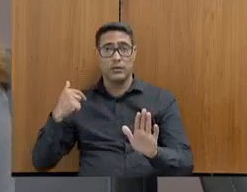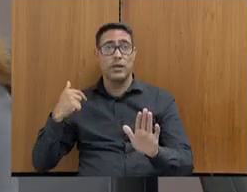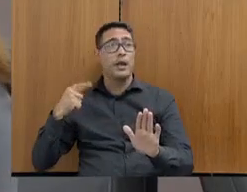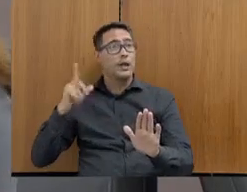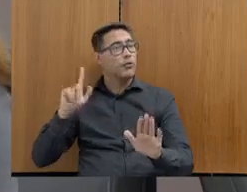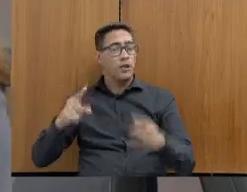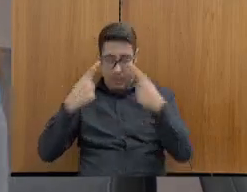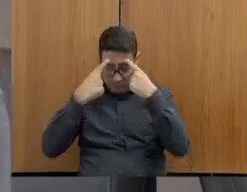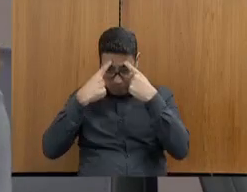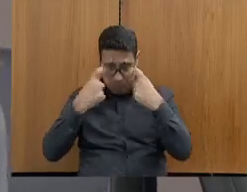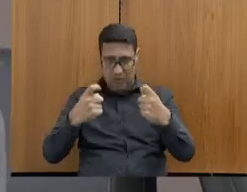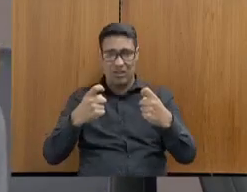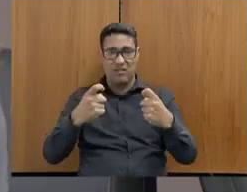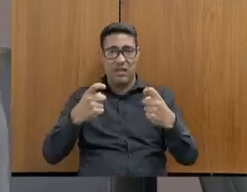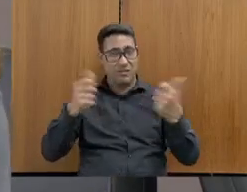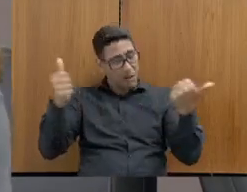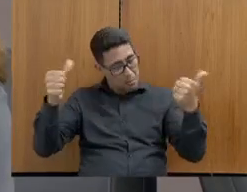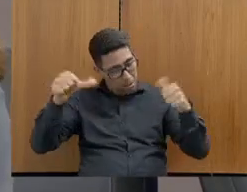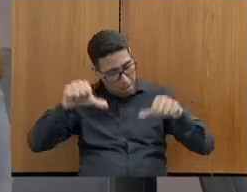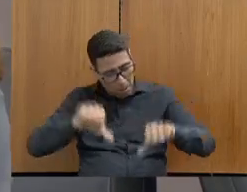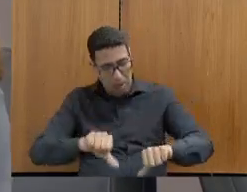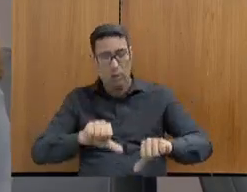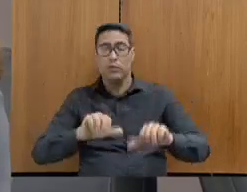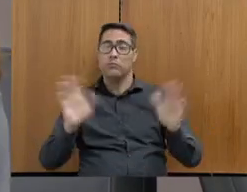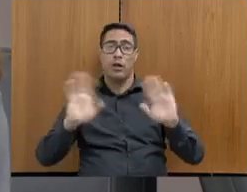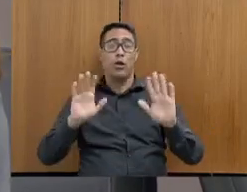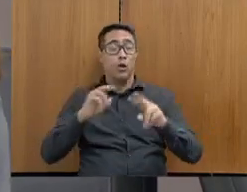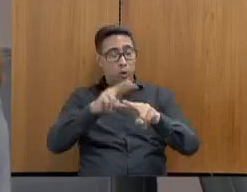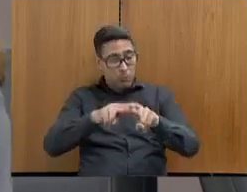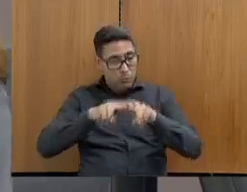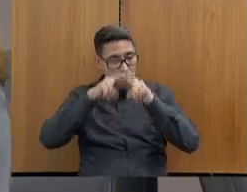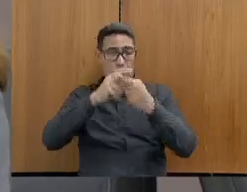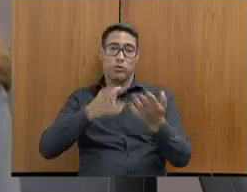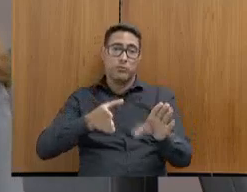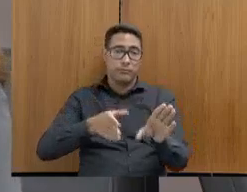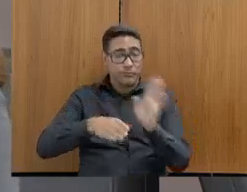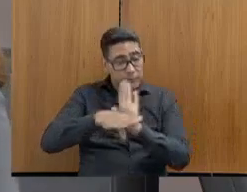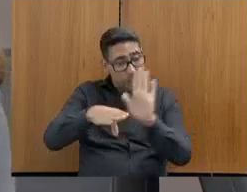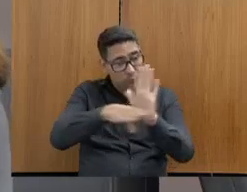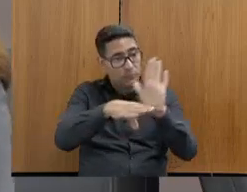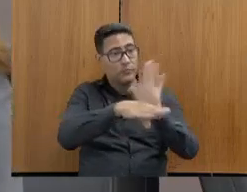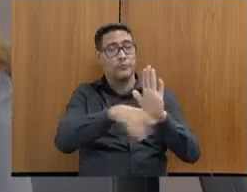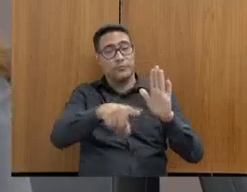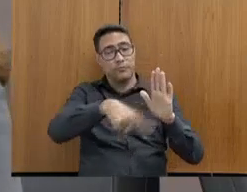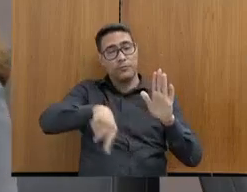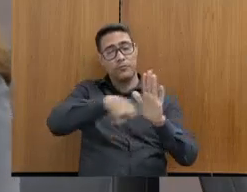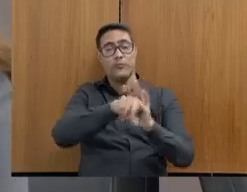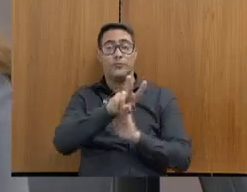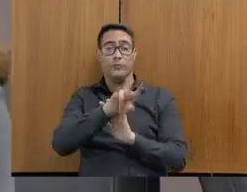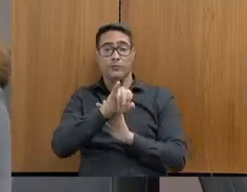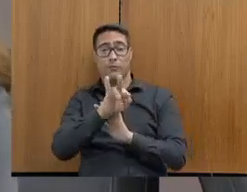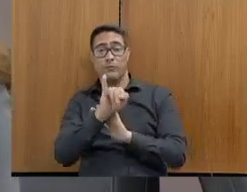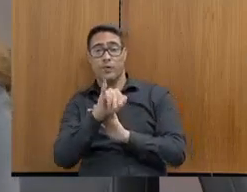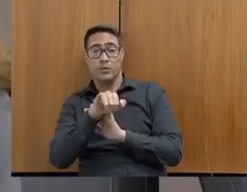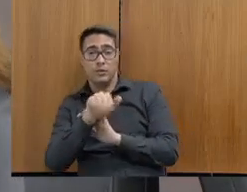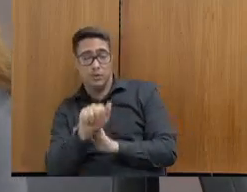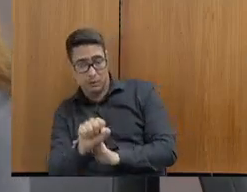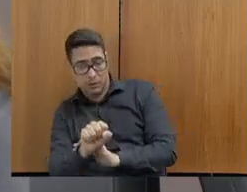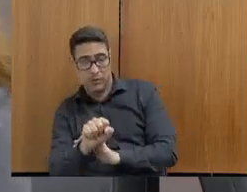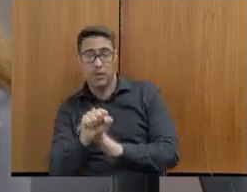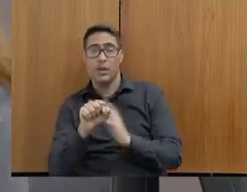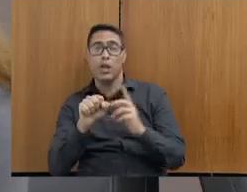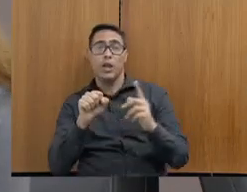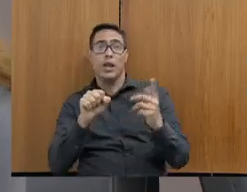violência ficar extremada então a conscientização da vítima em rede né numa rede de enfrentamento a violência contra mulher